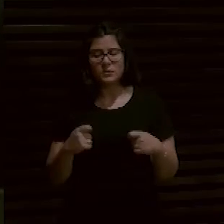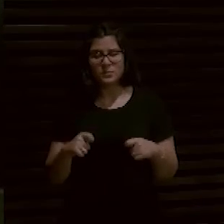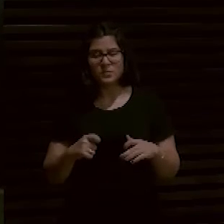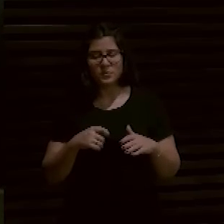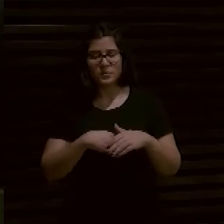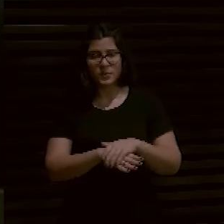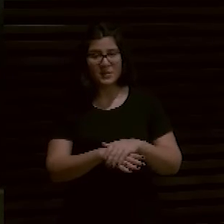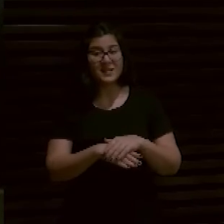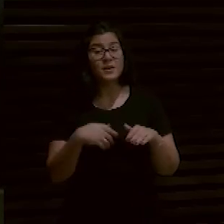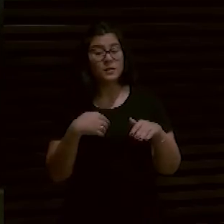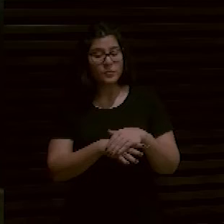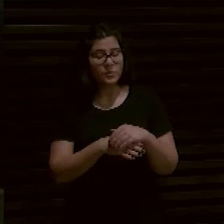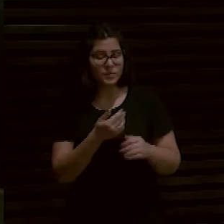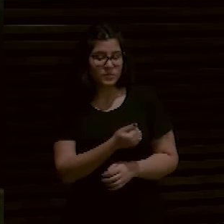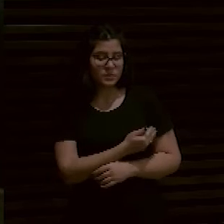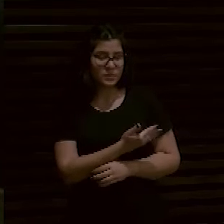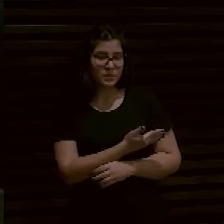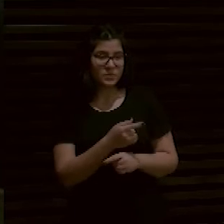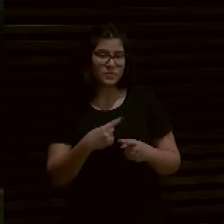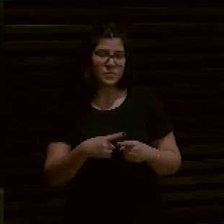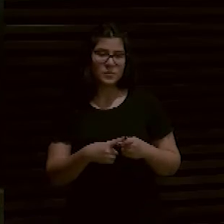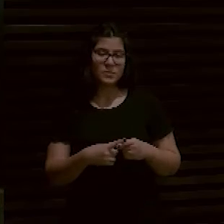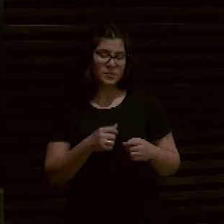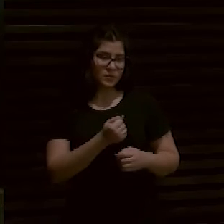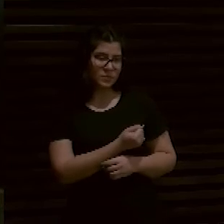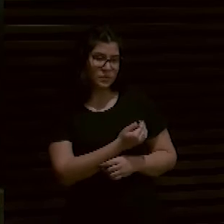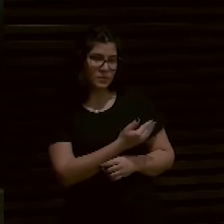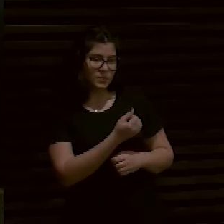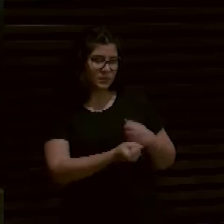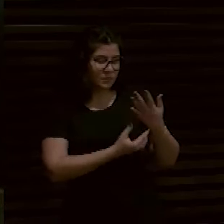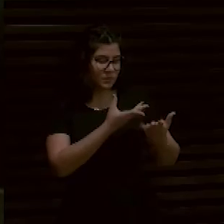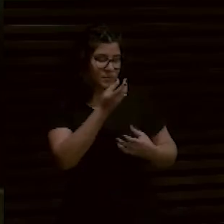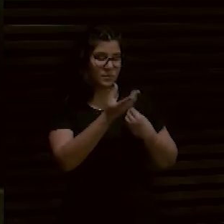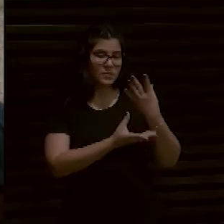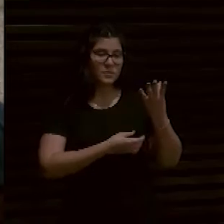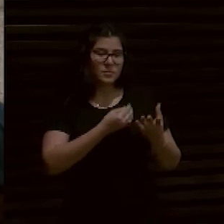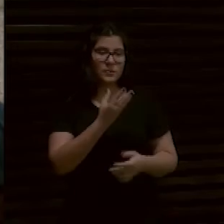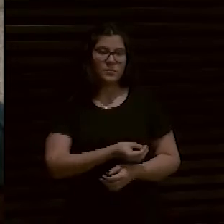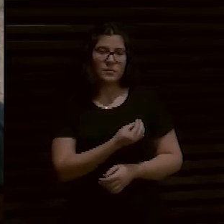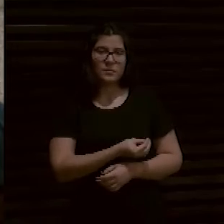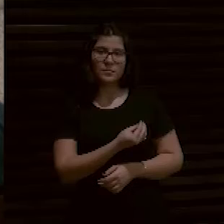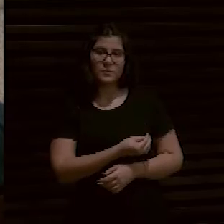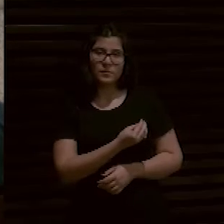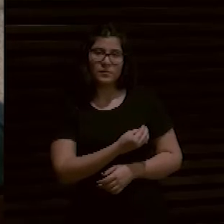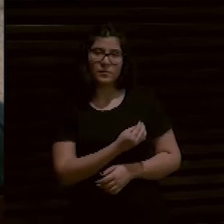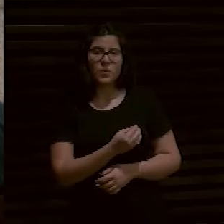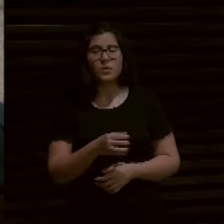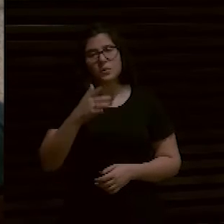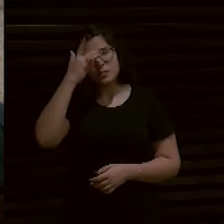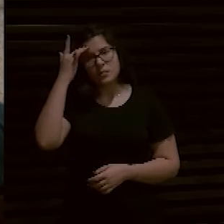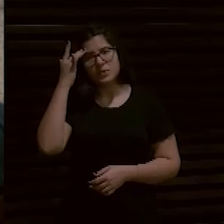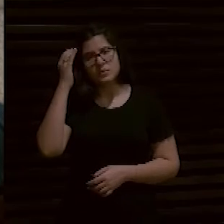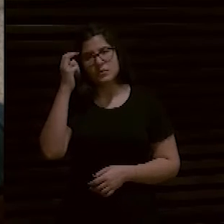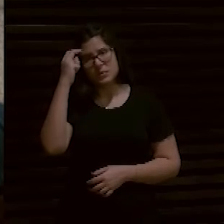coração, porque dele procedem as fontes da vida. Portanto, o homem sábio